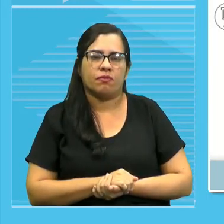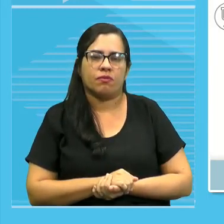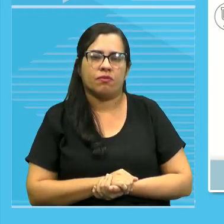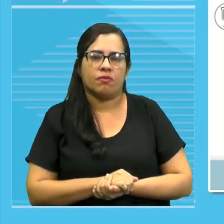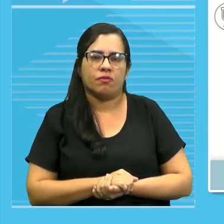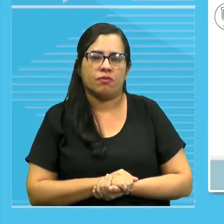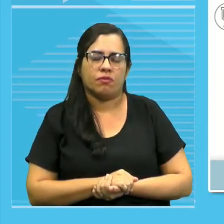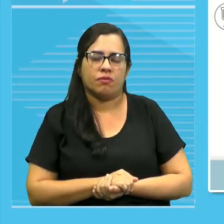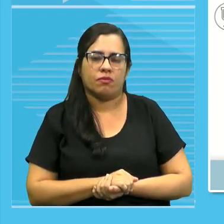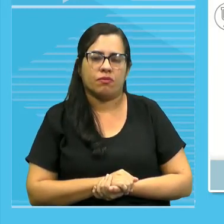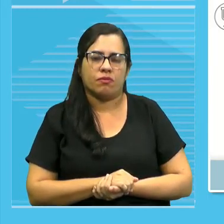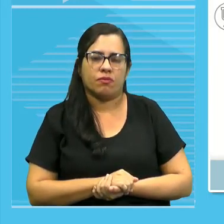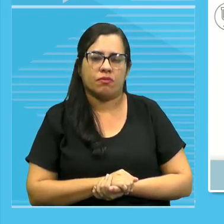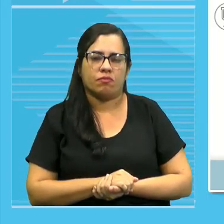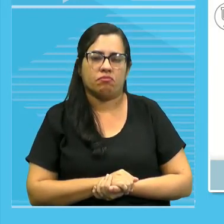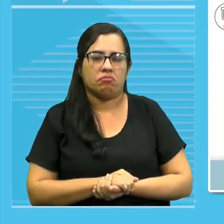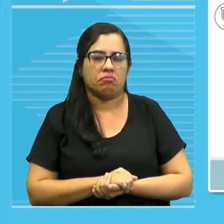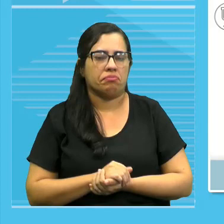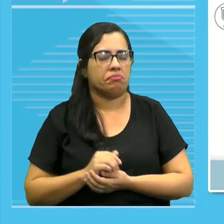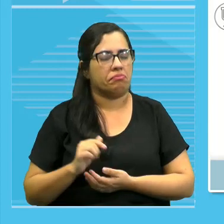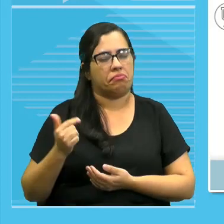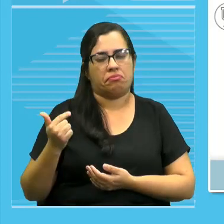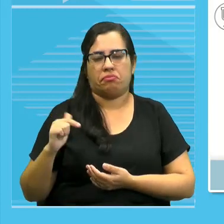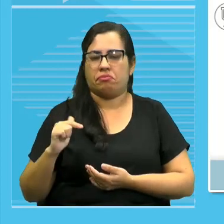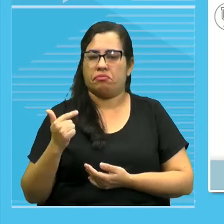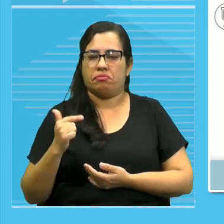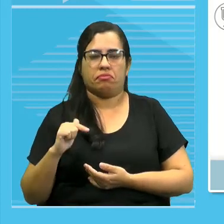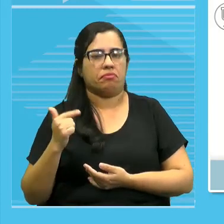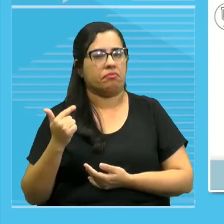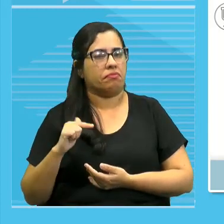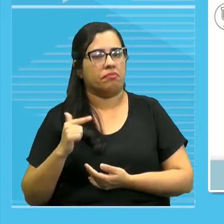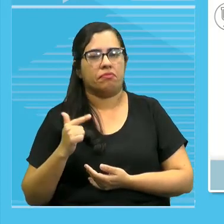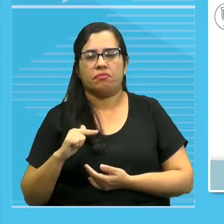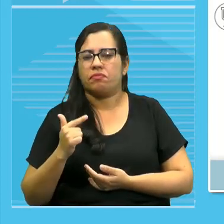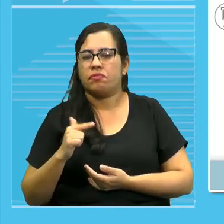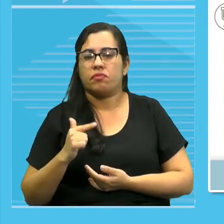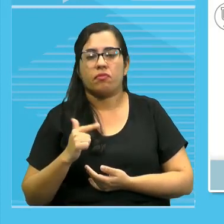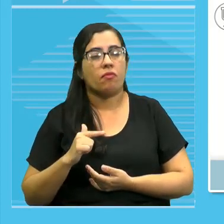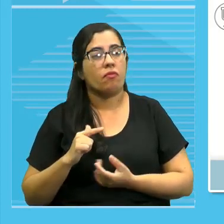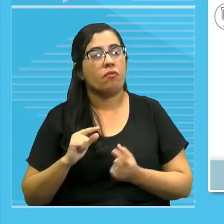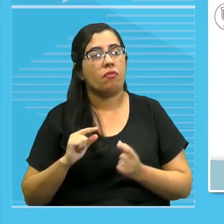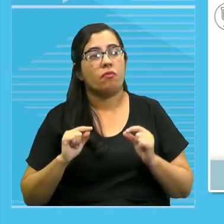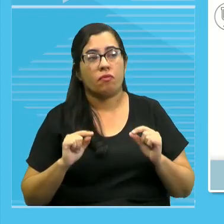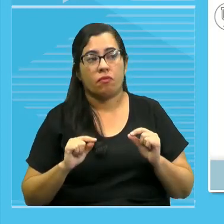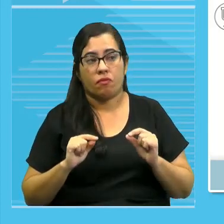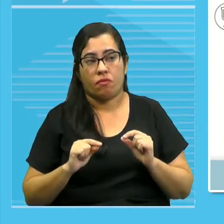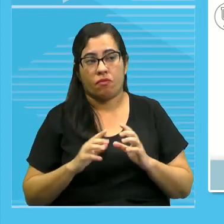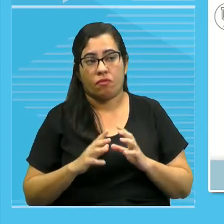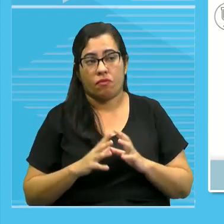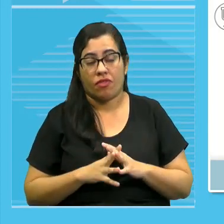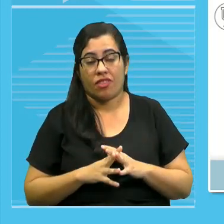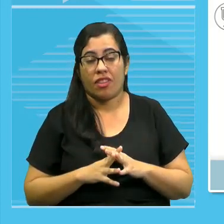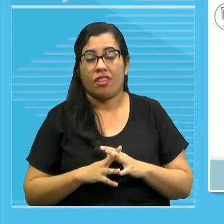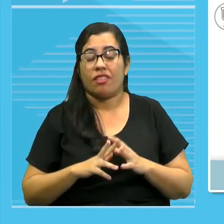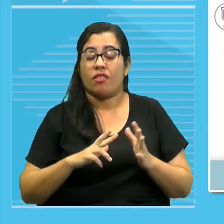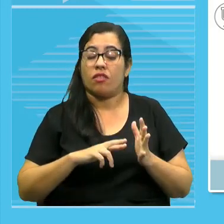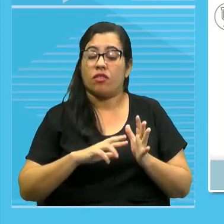que não existe uma verdadeira definição